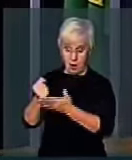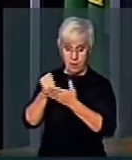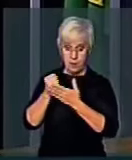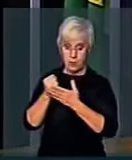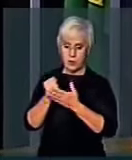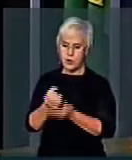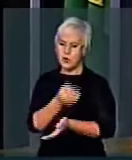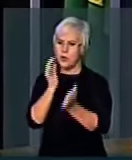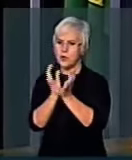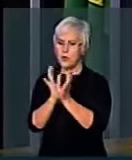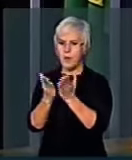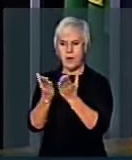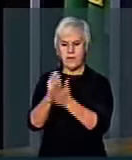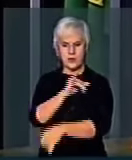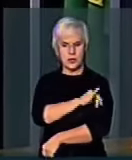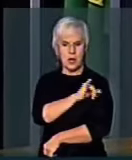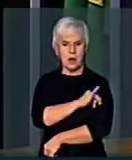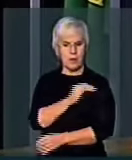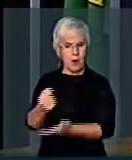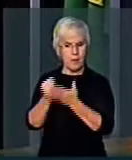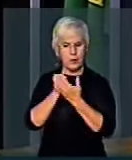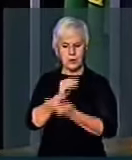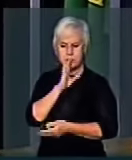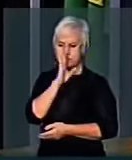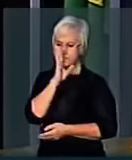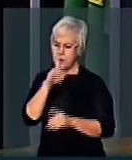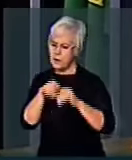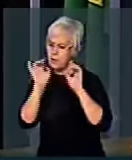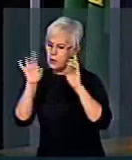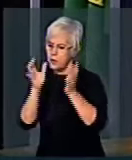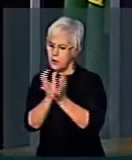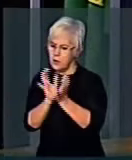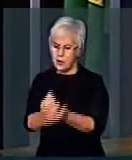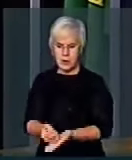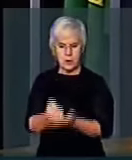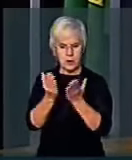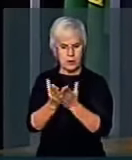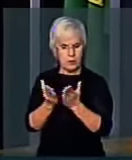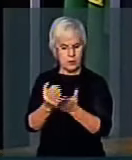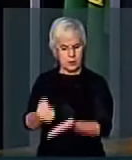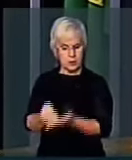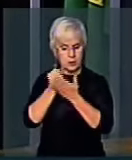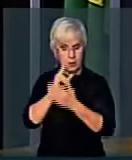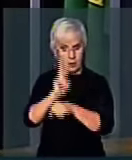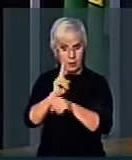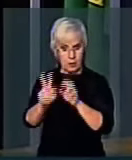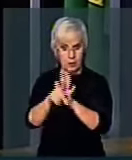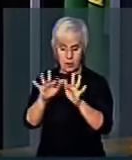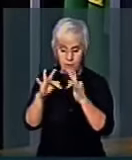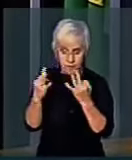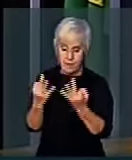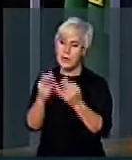de evangélicos do Rio de Janeiro, um apoio silencioso, mas especial esse evangélico que defende a família, como Vossa Excelência muito